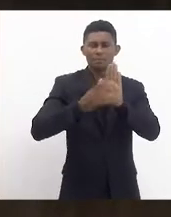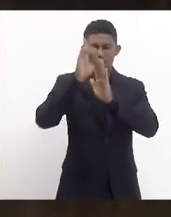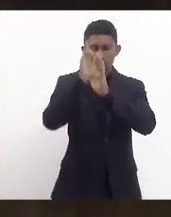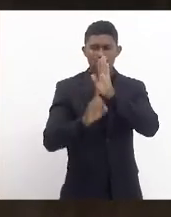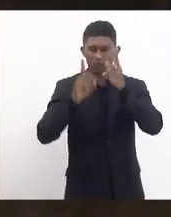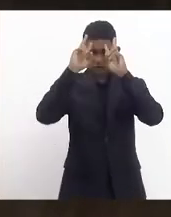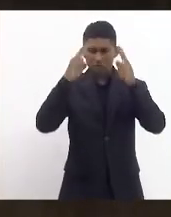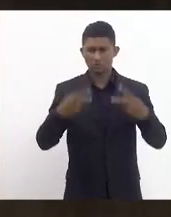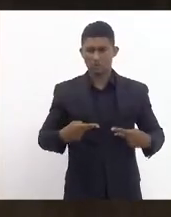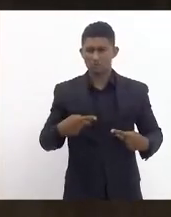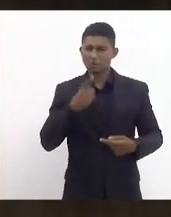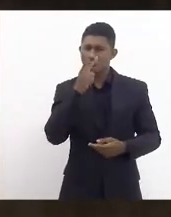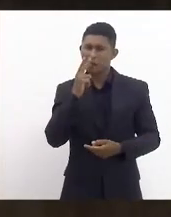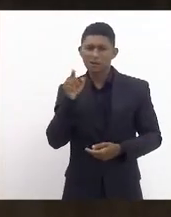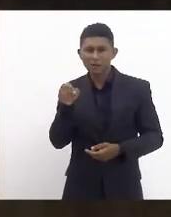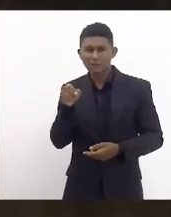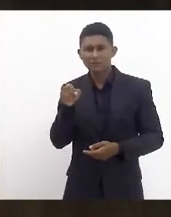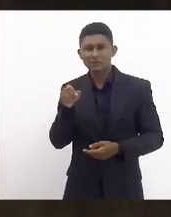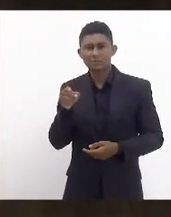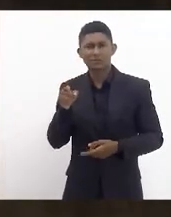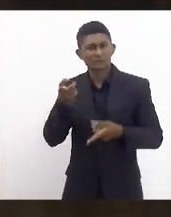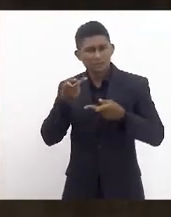forma equivocada, vem sendo